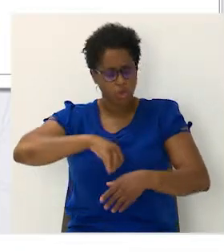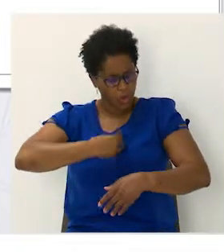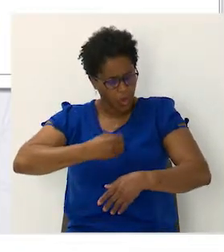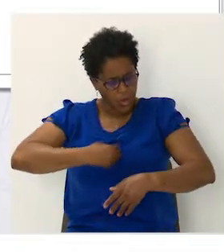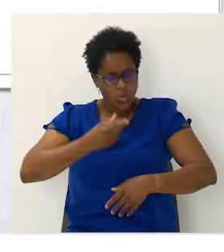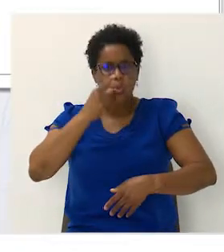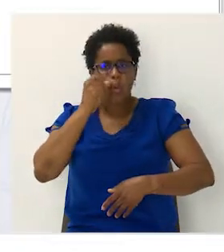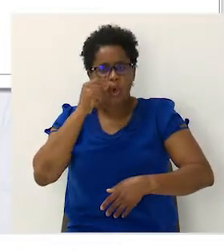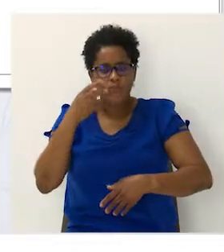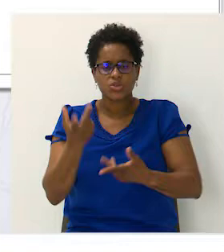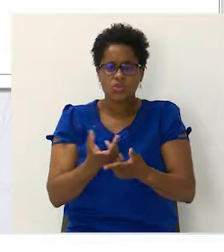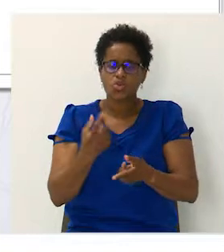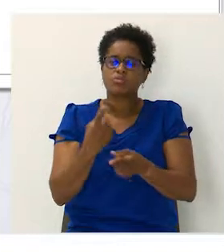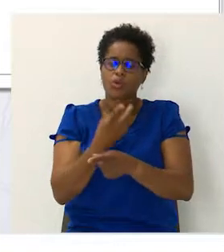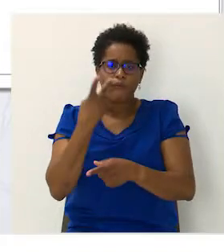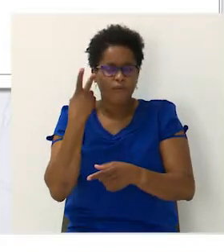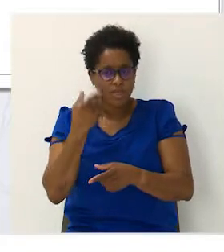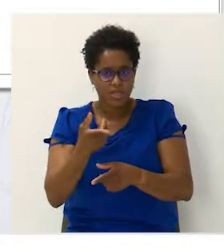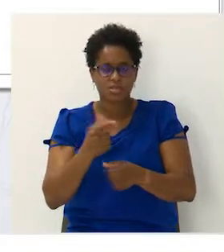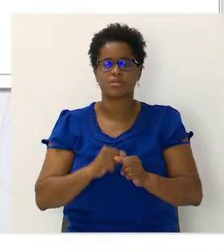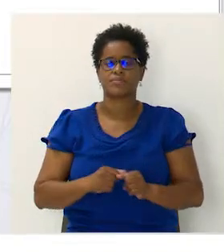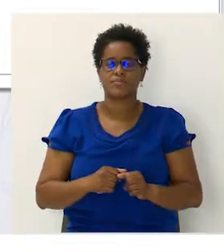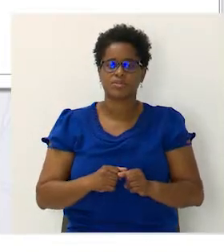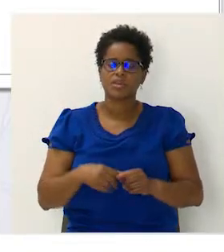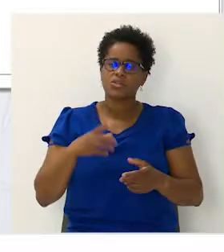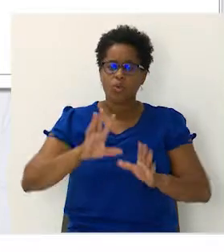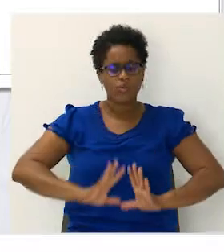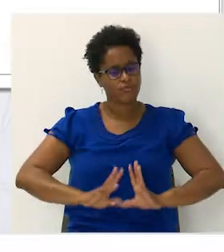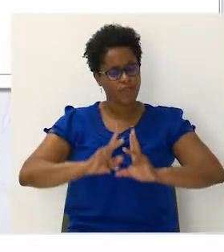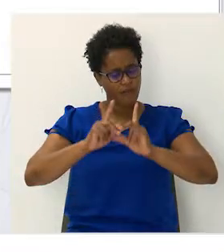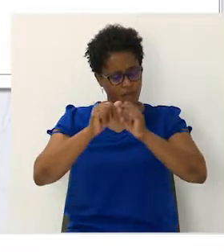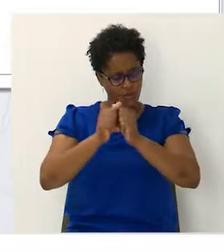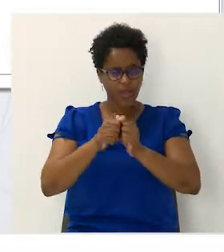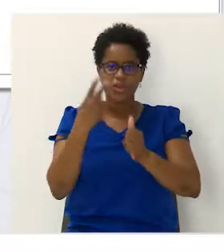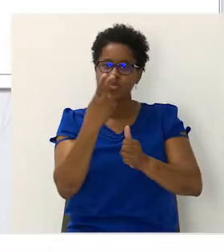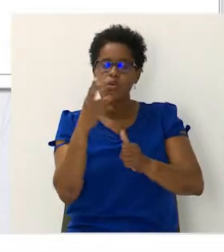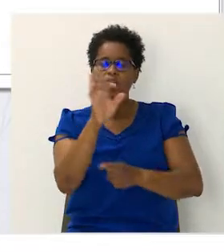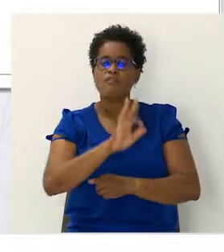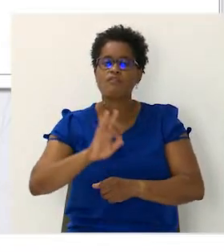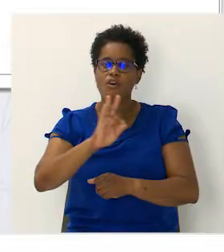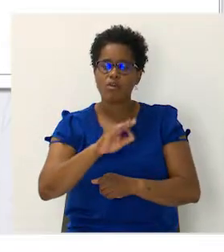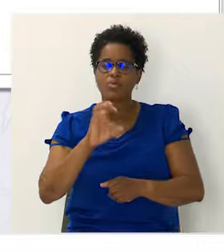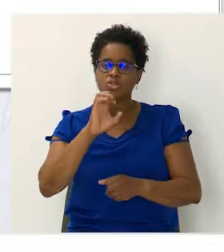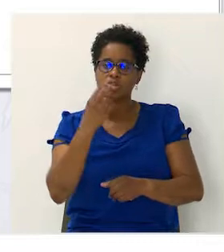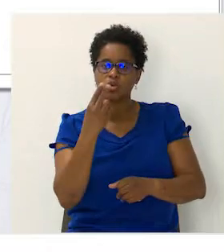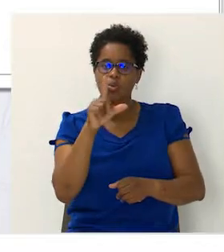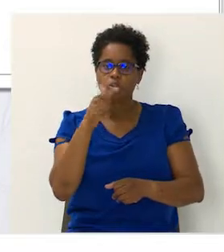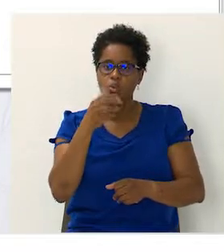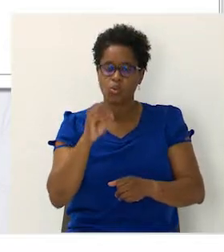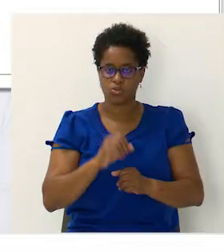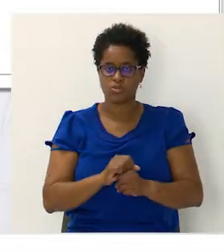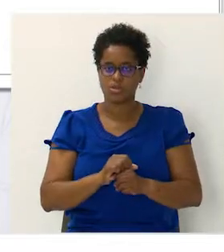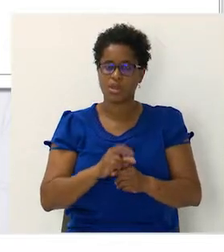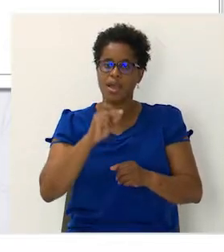homem pela sobrevivência. Por isso, desenvolveram duas formas de cultos: o culto